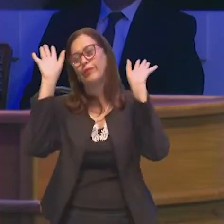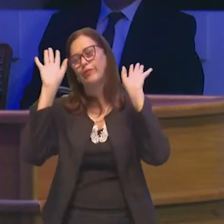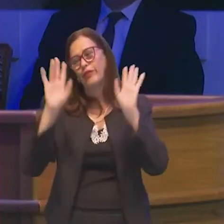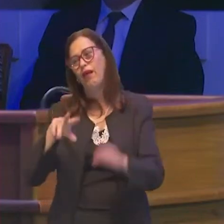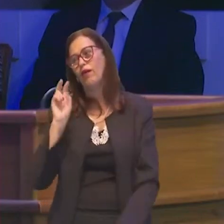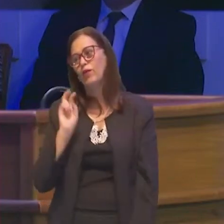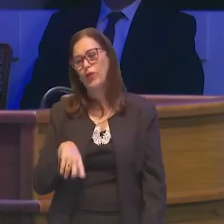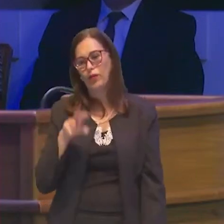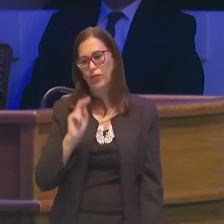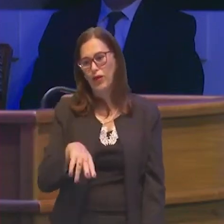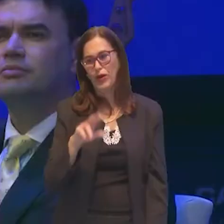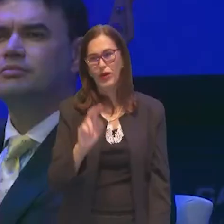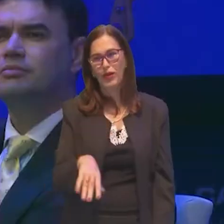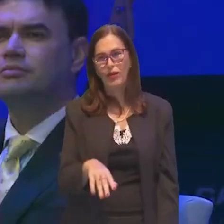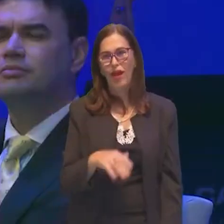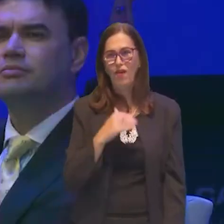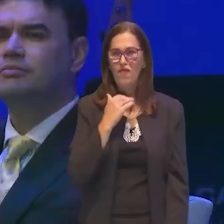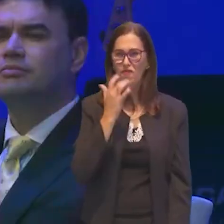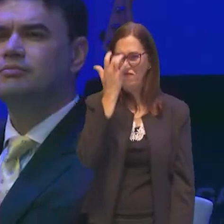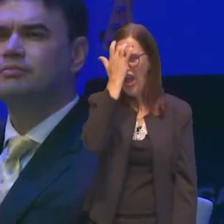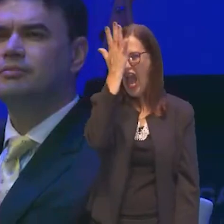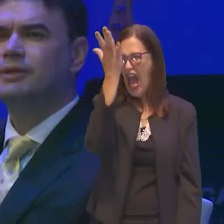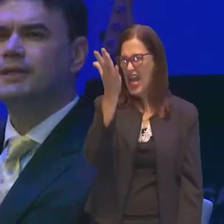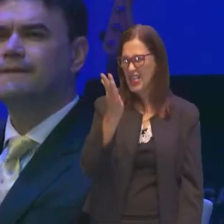15 minutos é moleza.